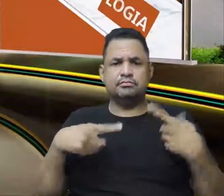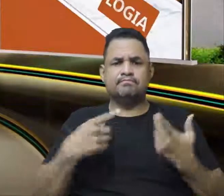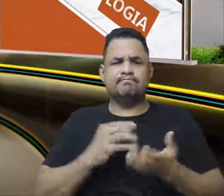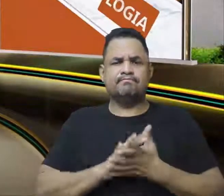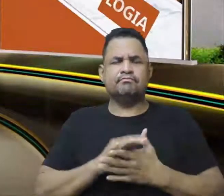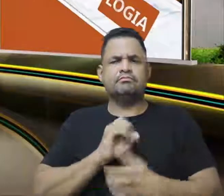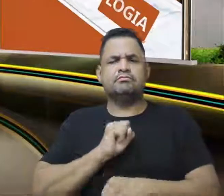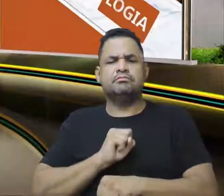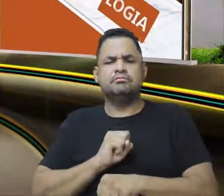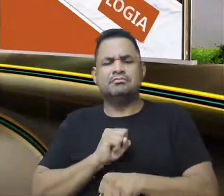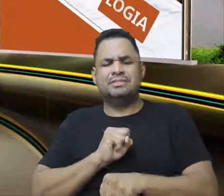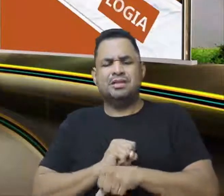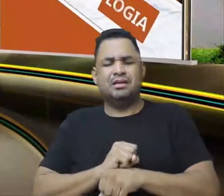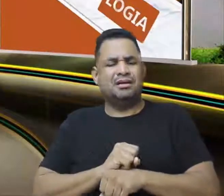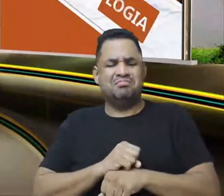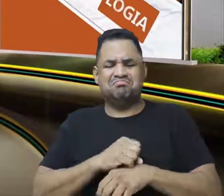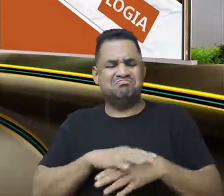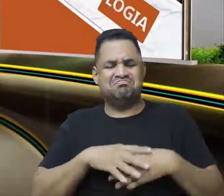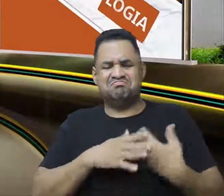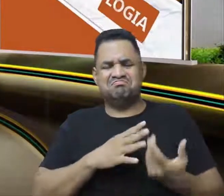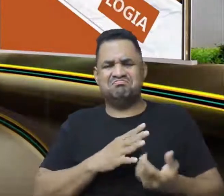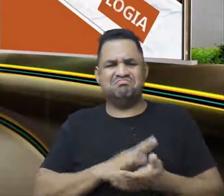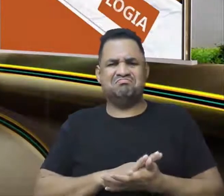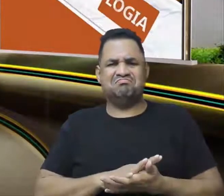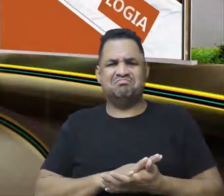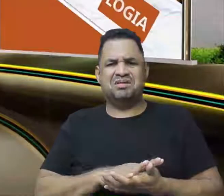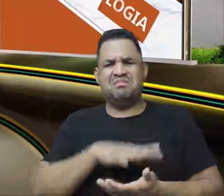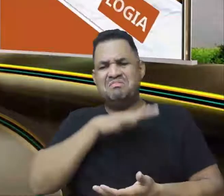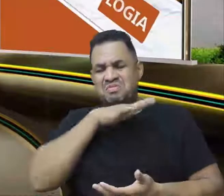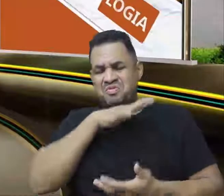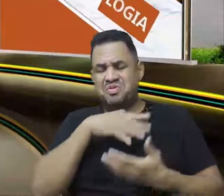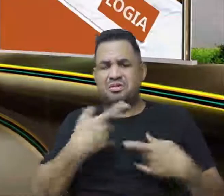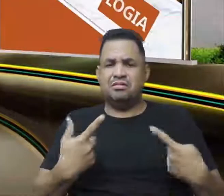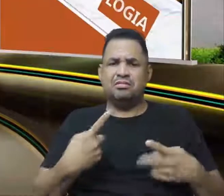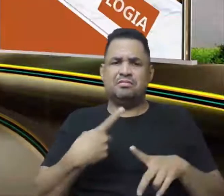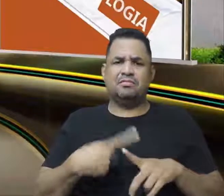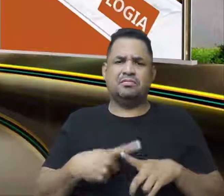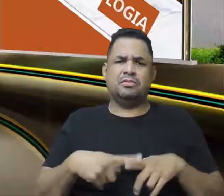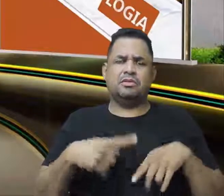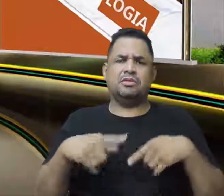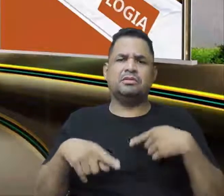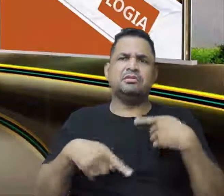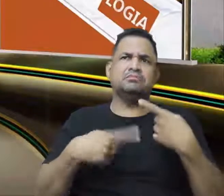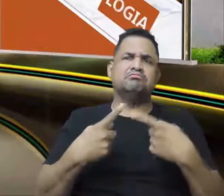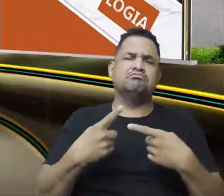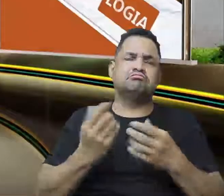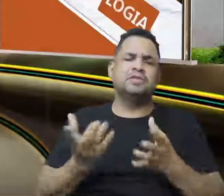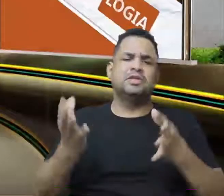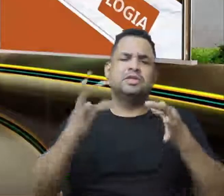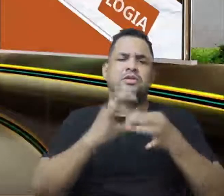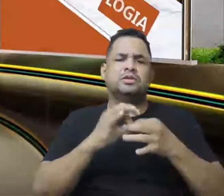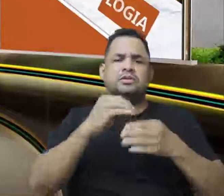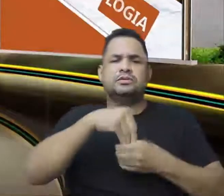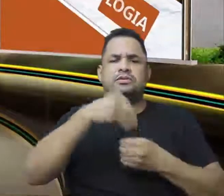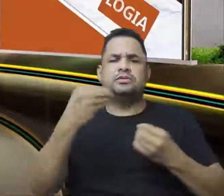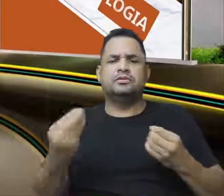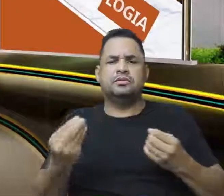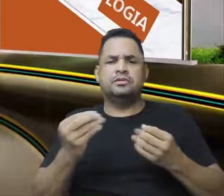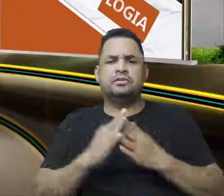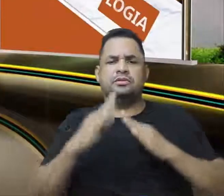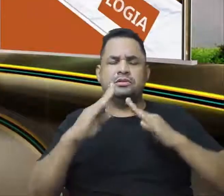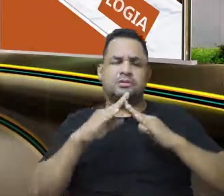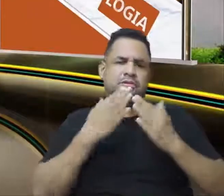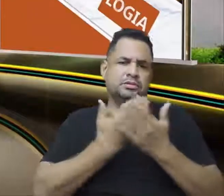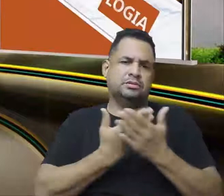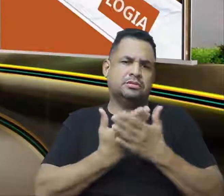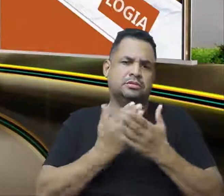acho que se parar é pior né Depois vocês vão estar em outro contexto fora da escola vai ser mais